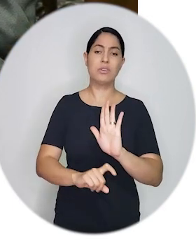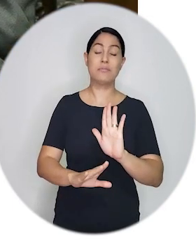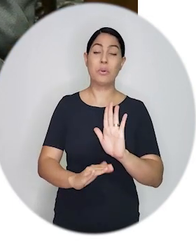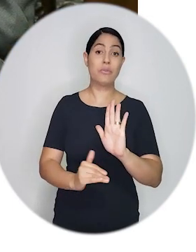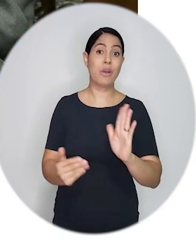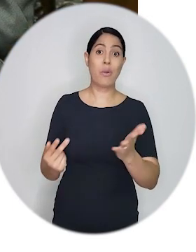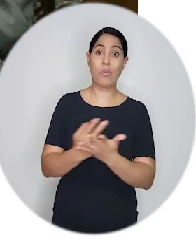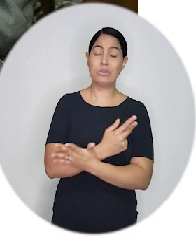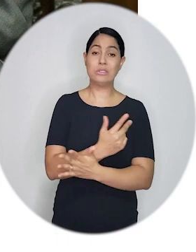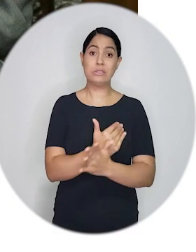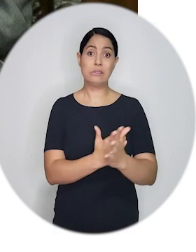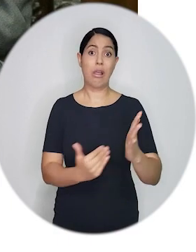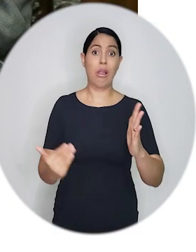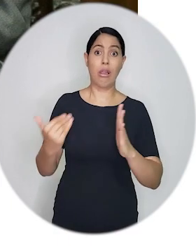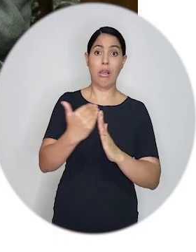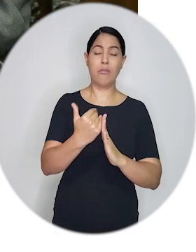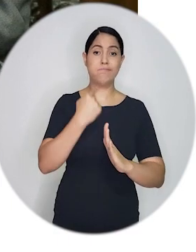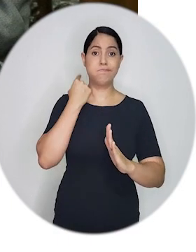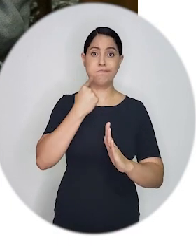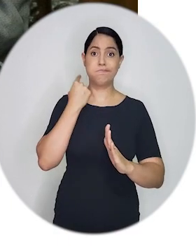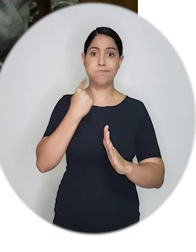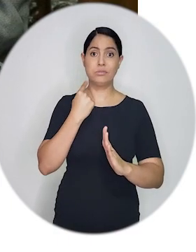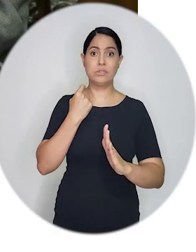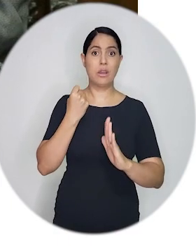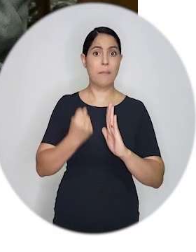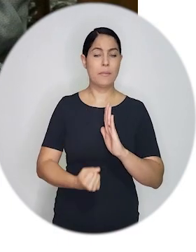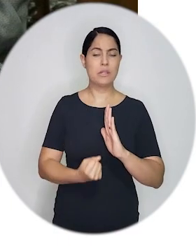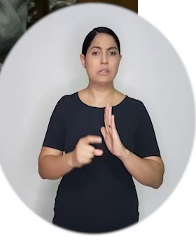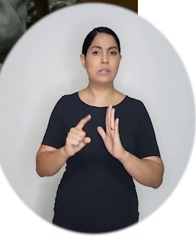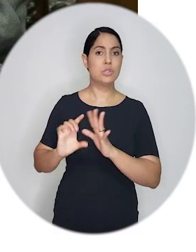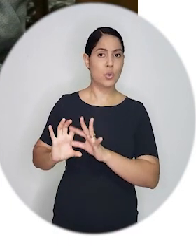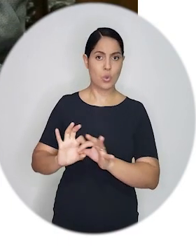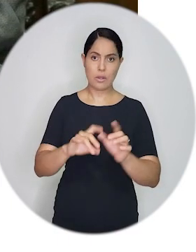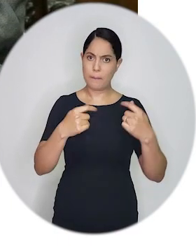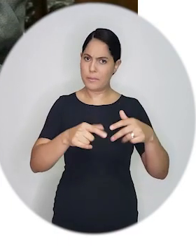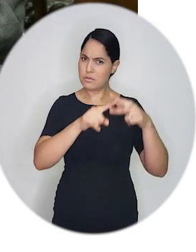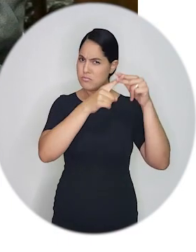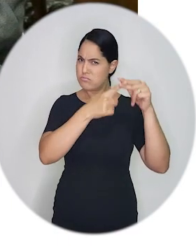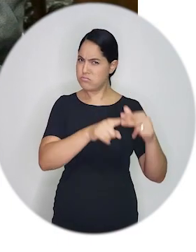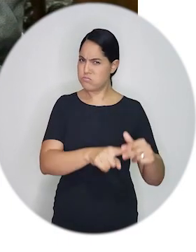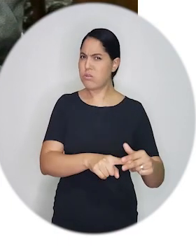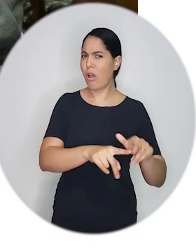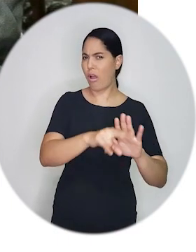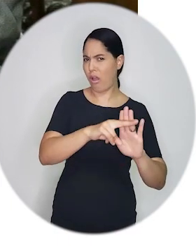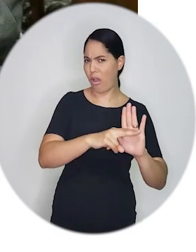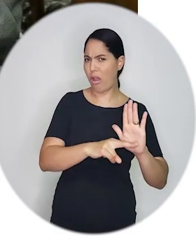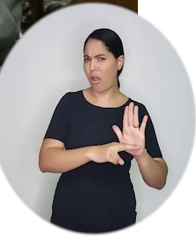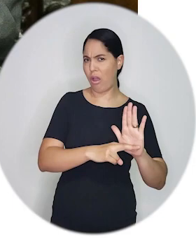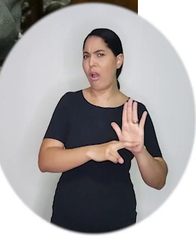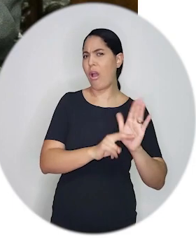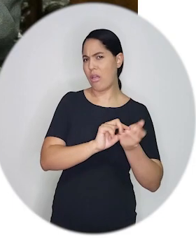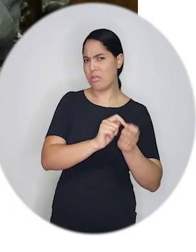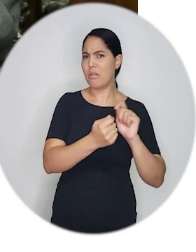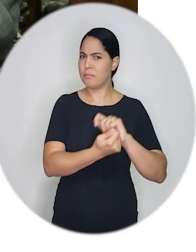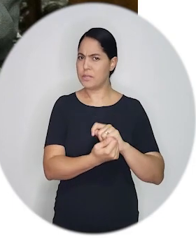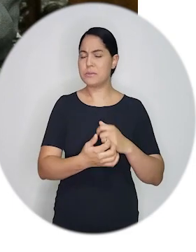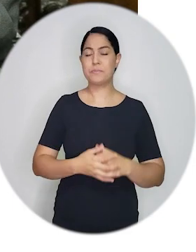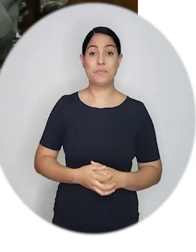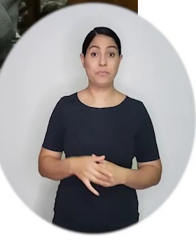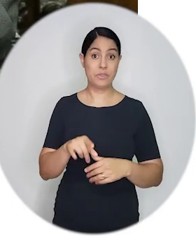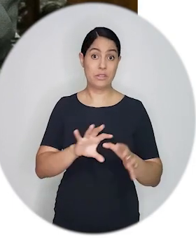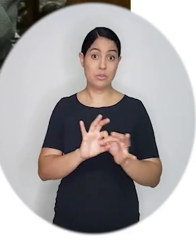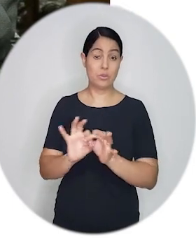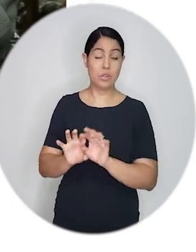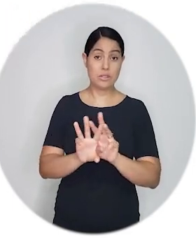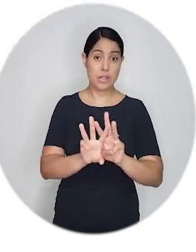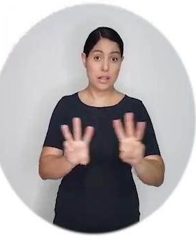texto resultará em aumento de carga tributária suportada pela advocacia. São necessários, portanto, ajustes na normativa.